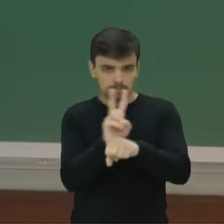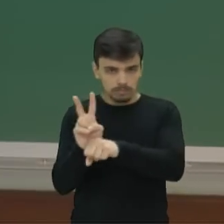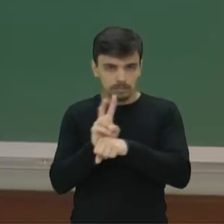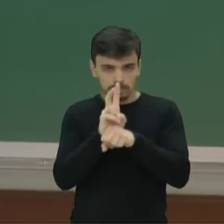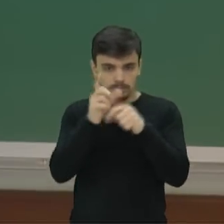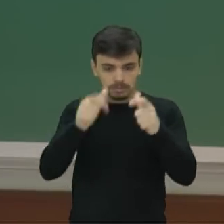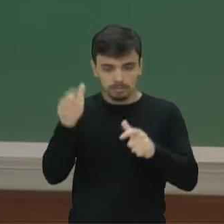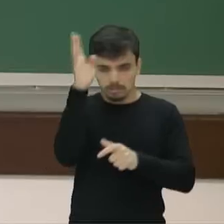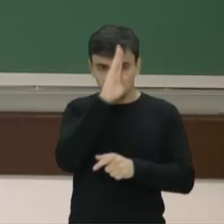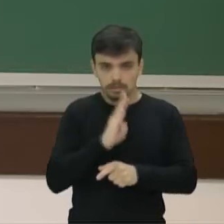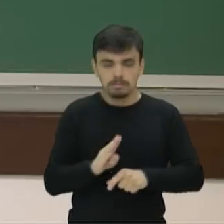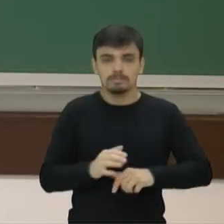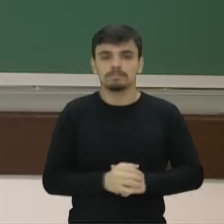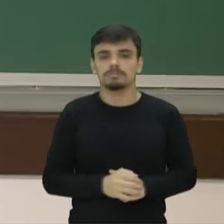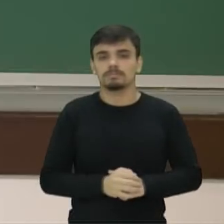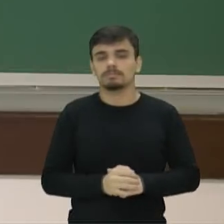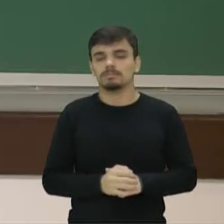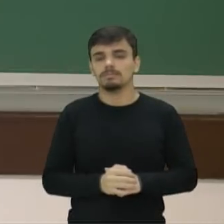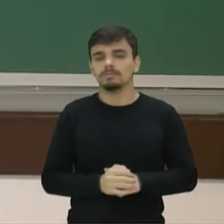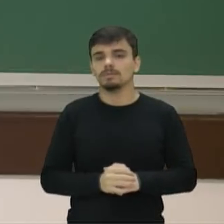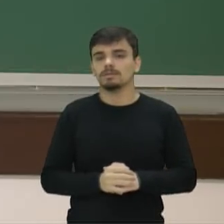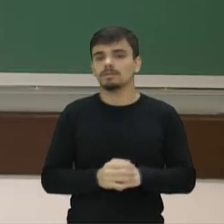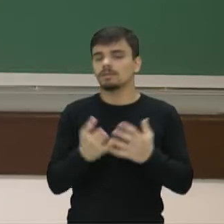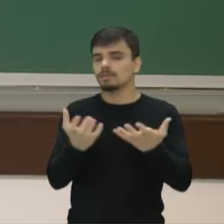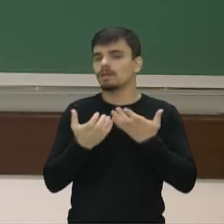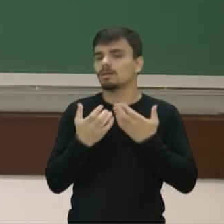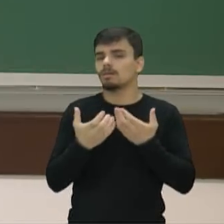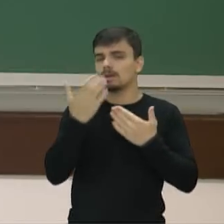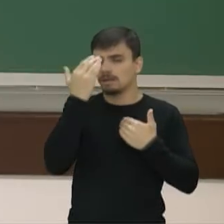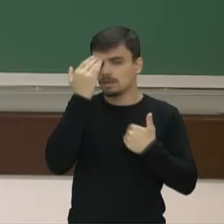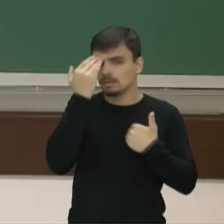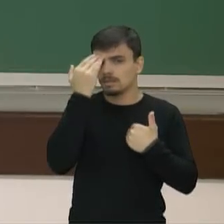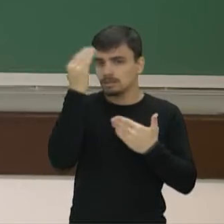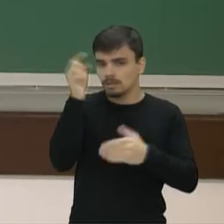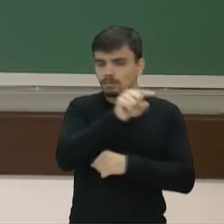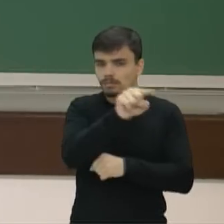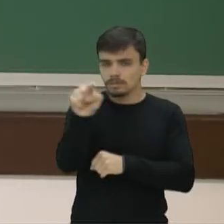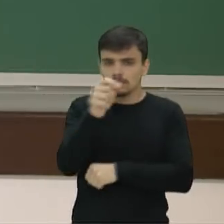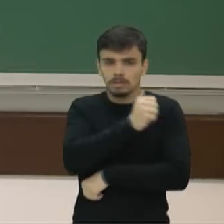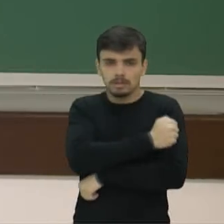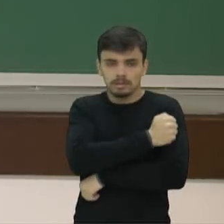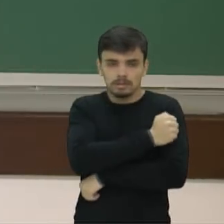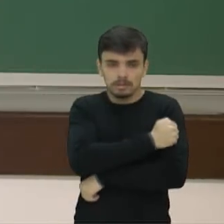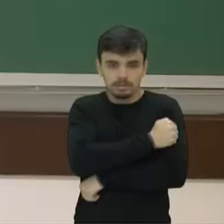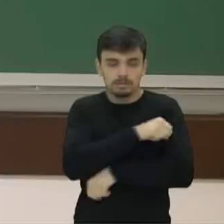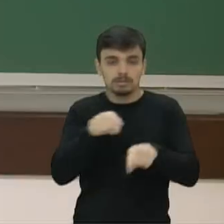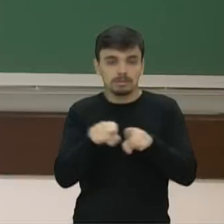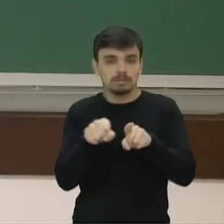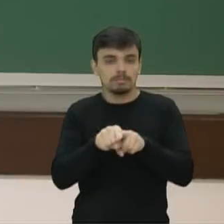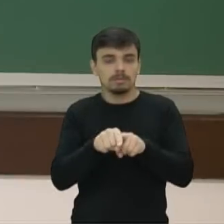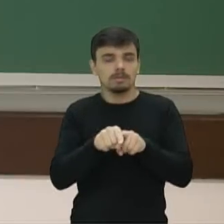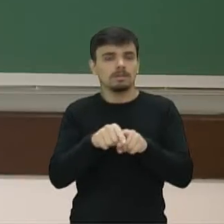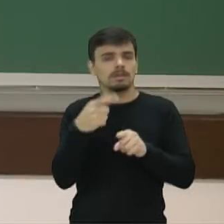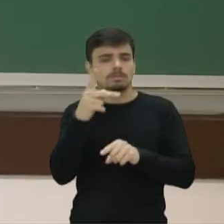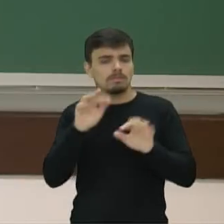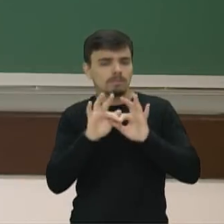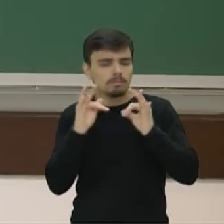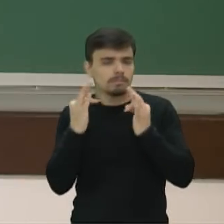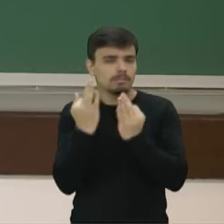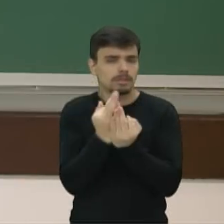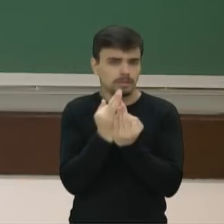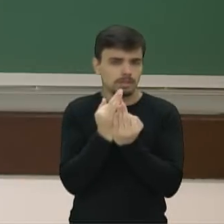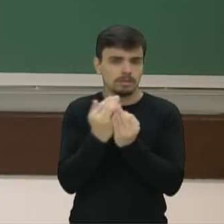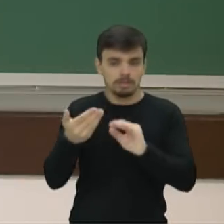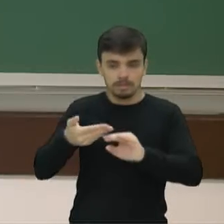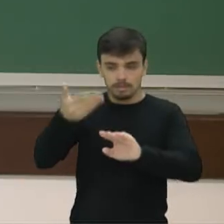território brasileiro. Quero muito novamente agradecer a você, estudante. Quero garantir às famílias que, por